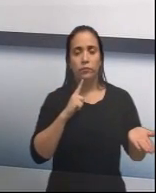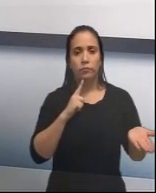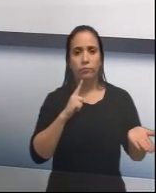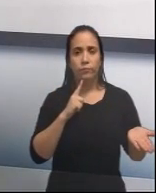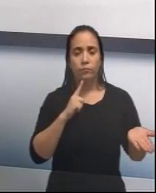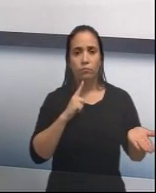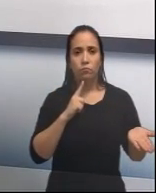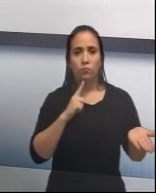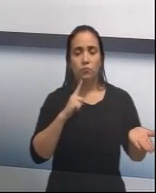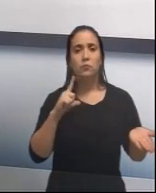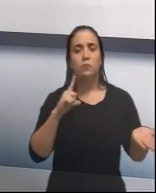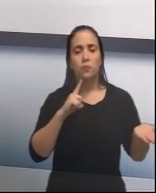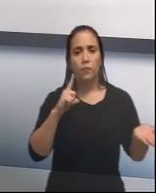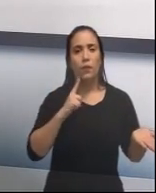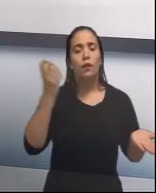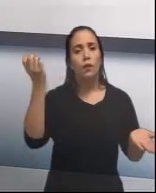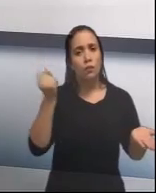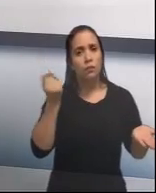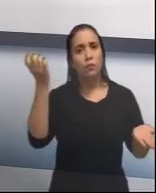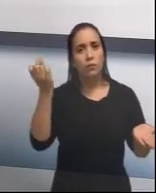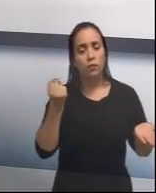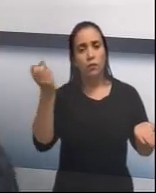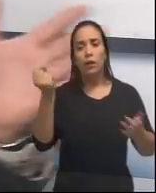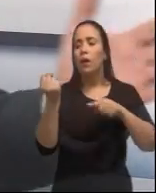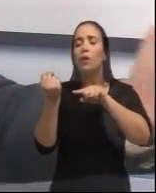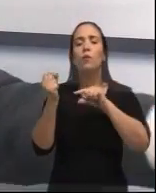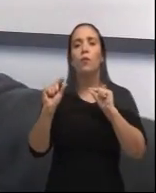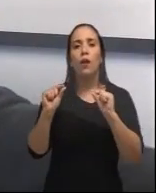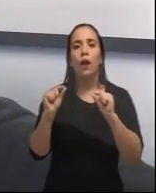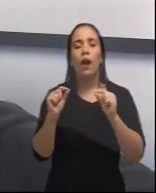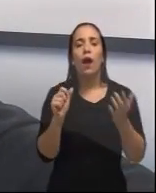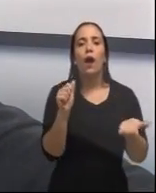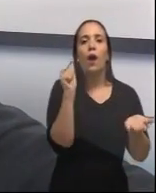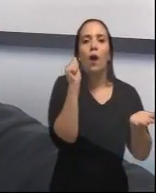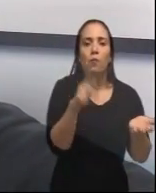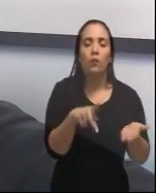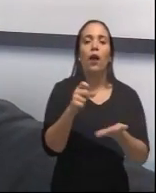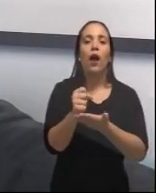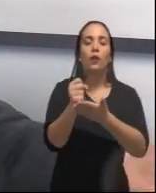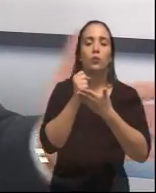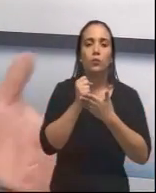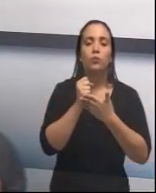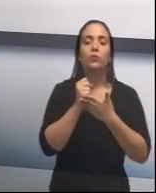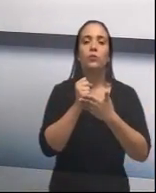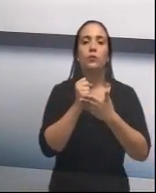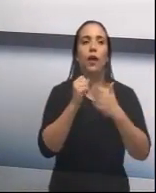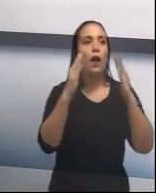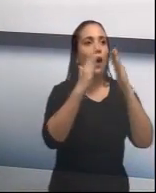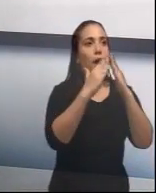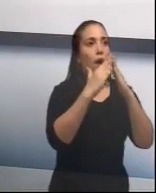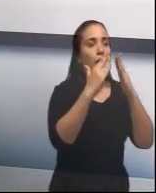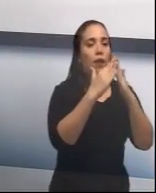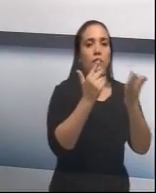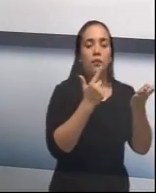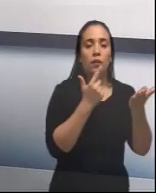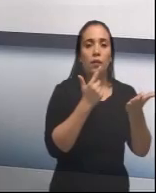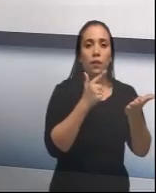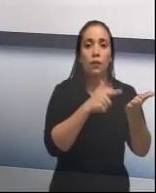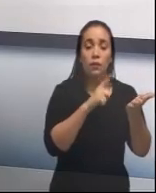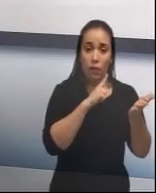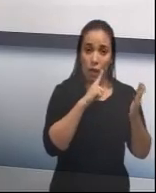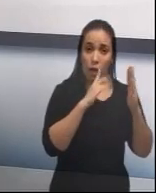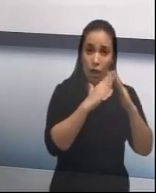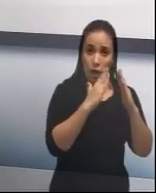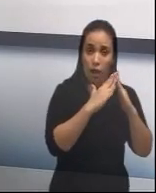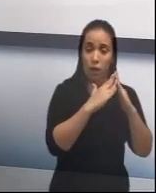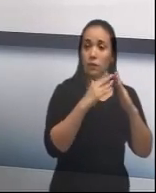de ajuda de custo para auxílio moradia, né, Luiz? Tendo um imóvel. E o juiz